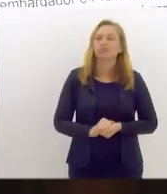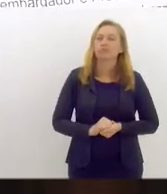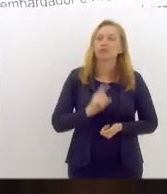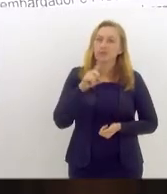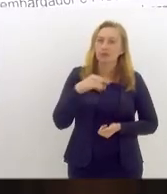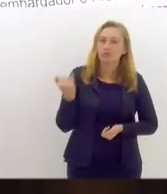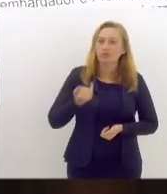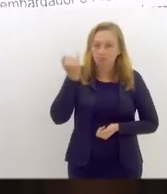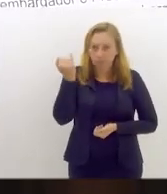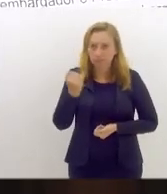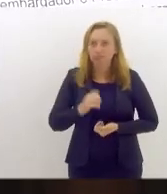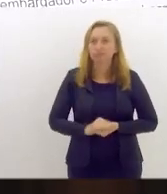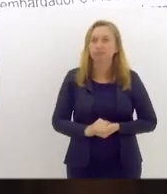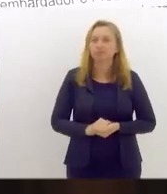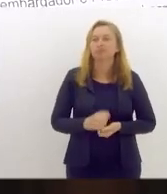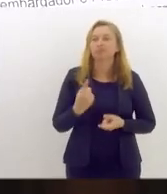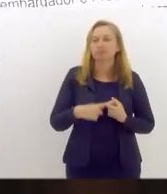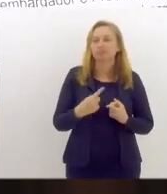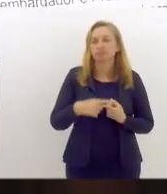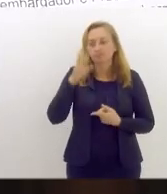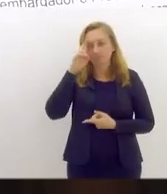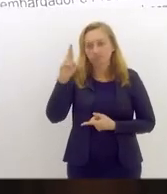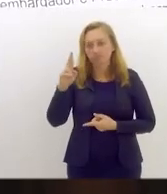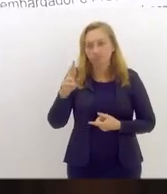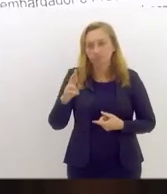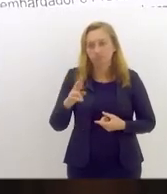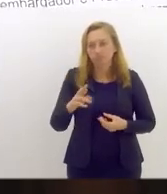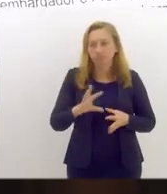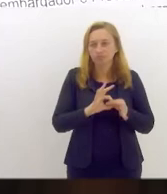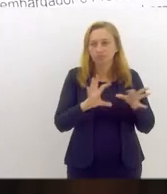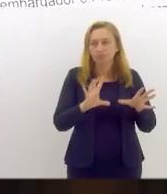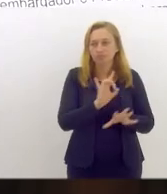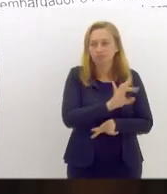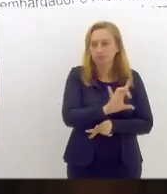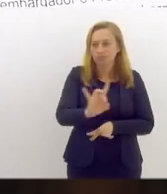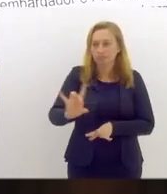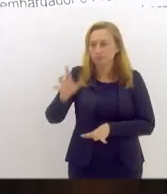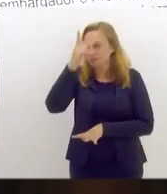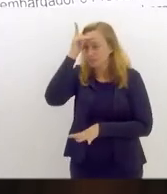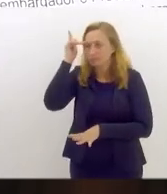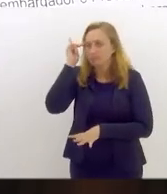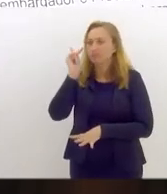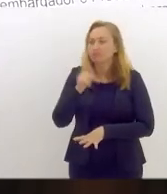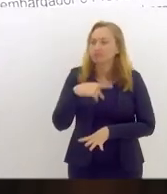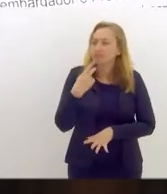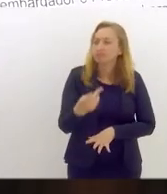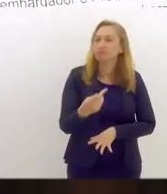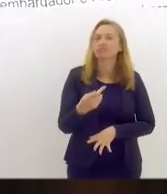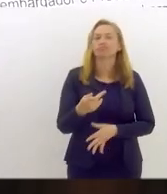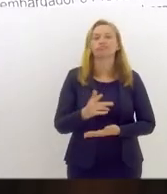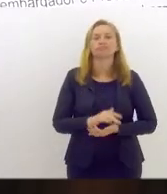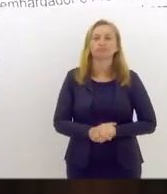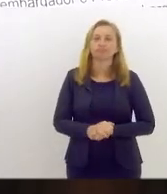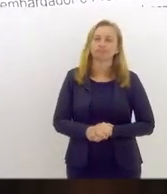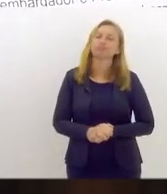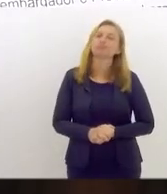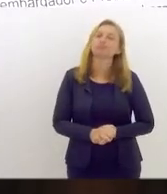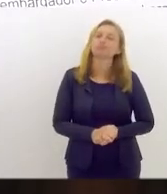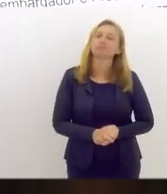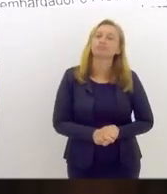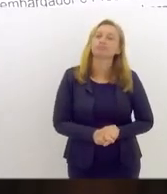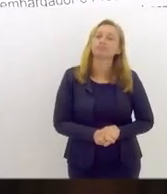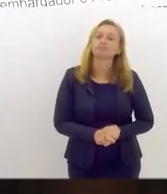muito importante porque vossa excelência da voz a todas essas pessoas a todas essas matizes que a que vem